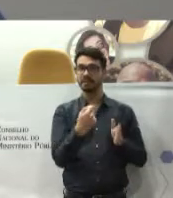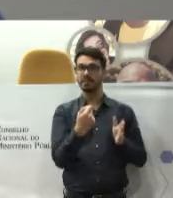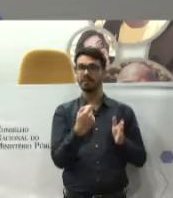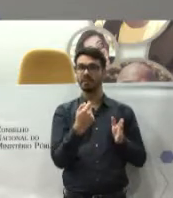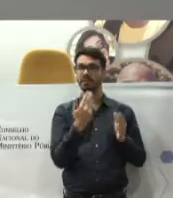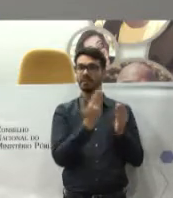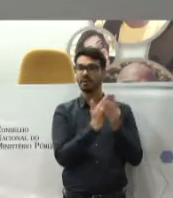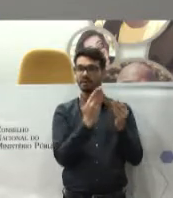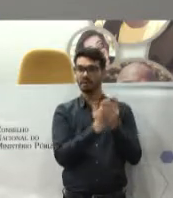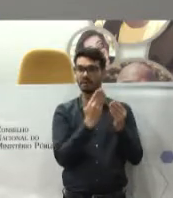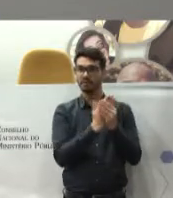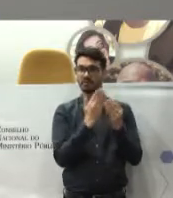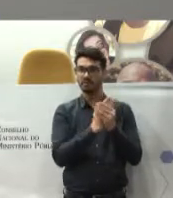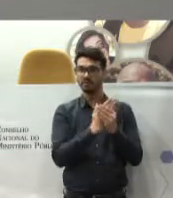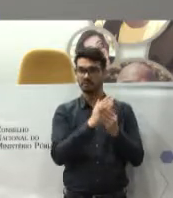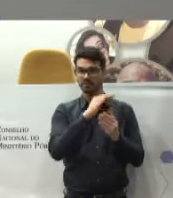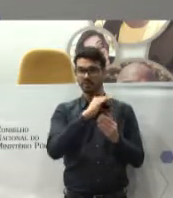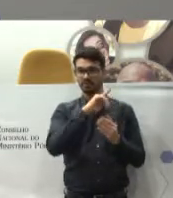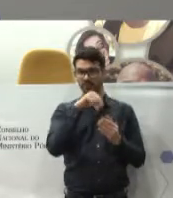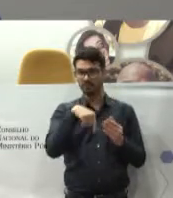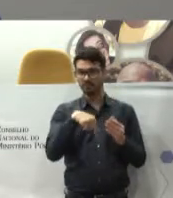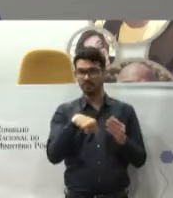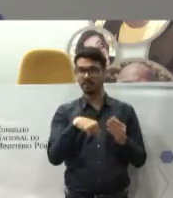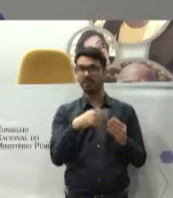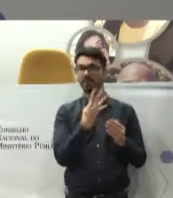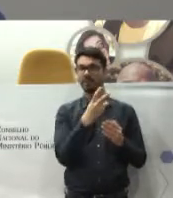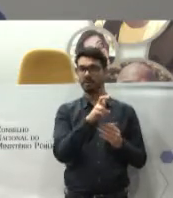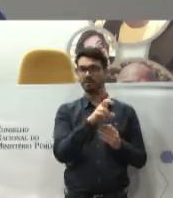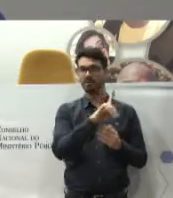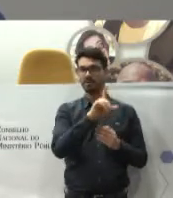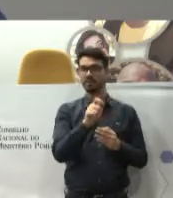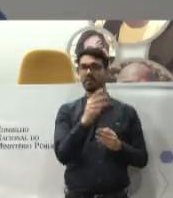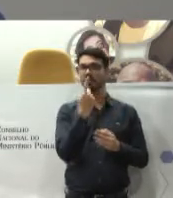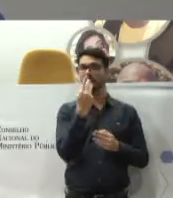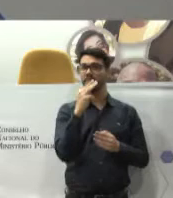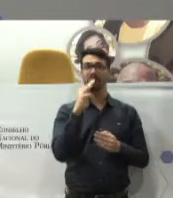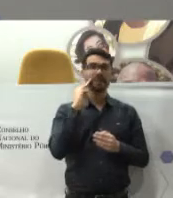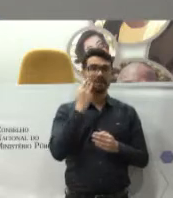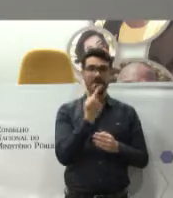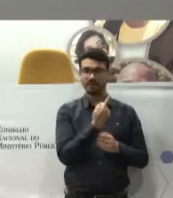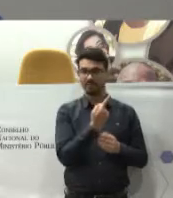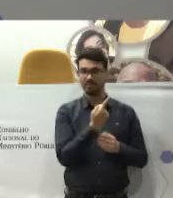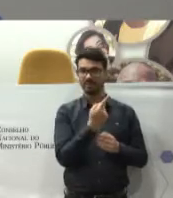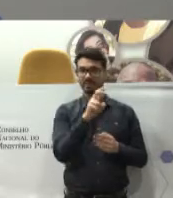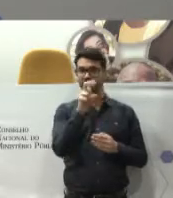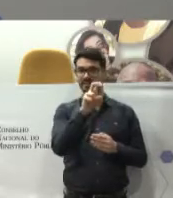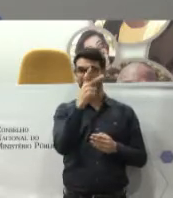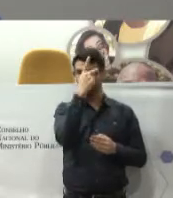5 demandas judiciais essas que somaram, para um tratamento de 45 dias, R$1,5 milhão, para 5 indivíduos.